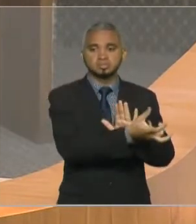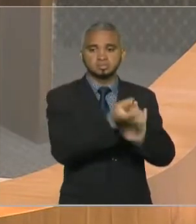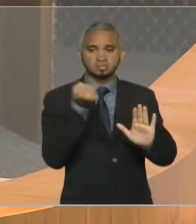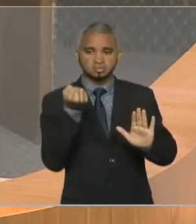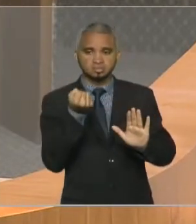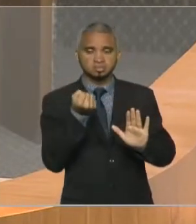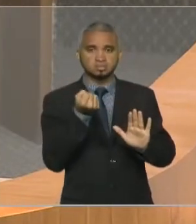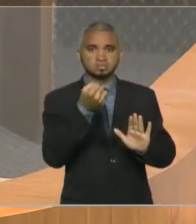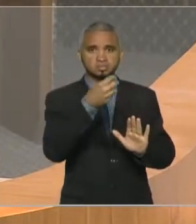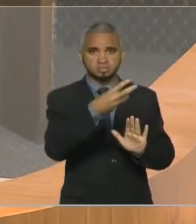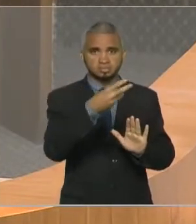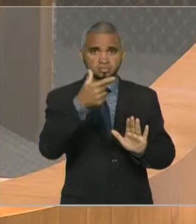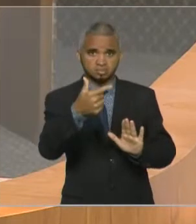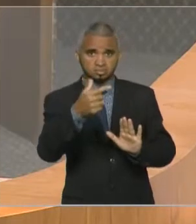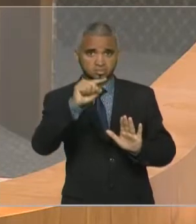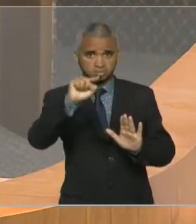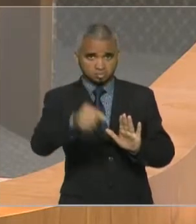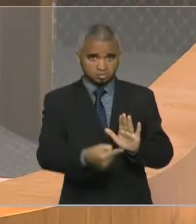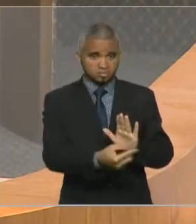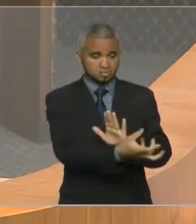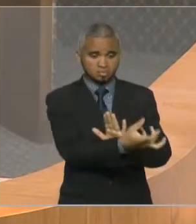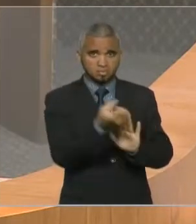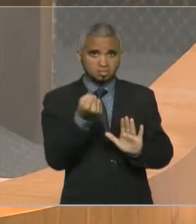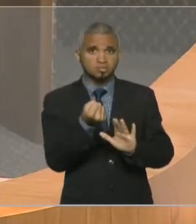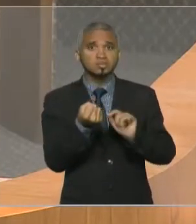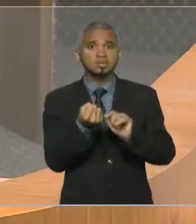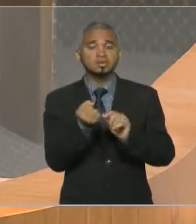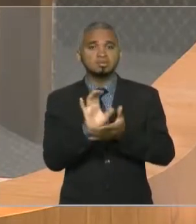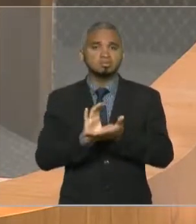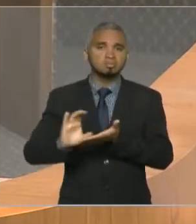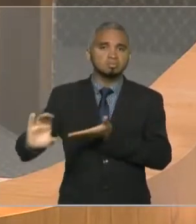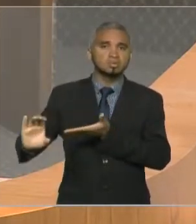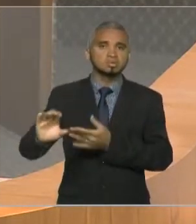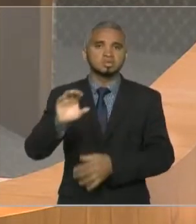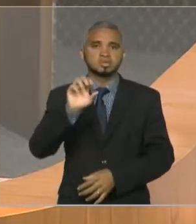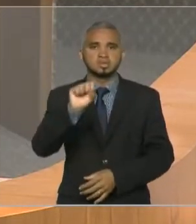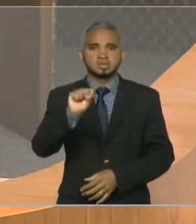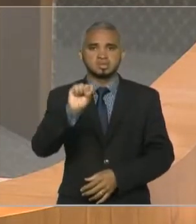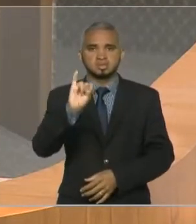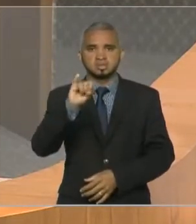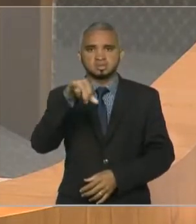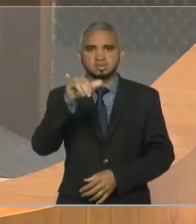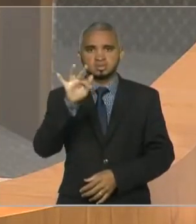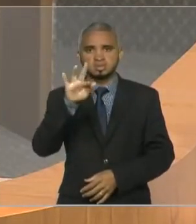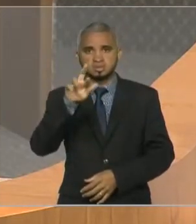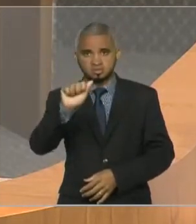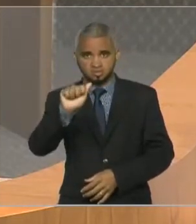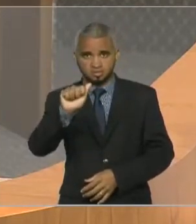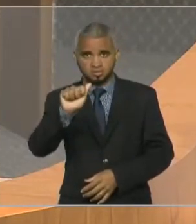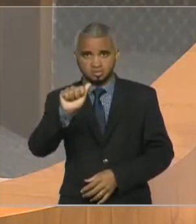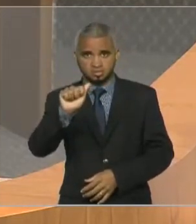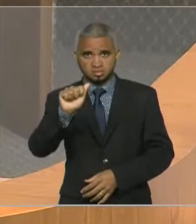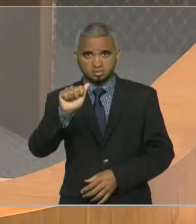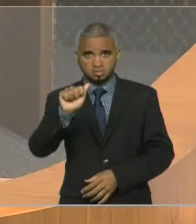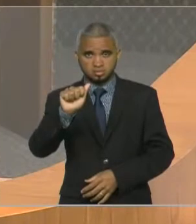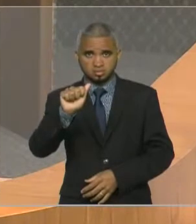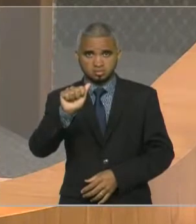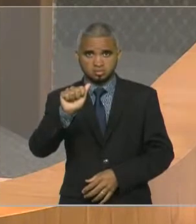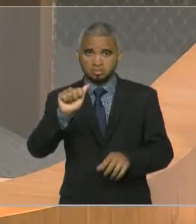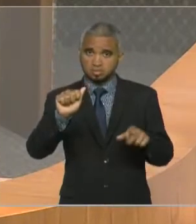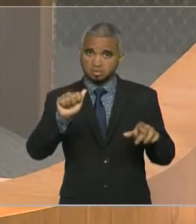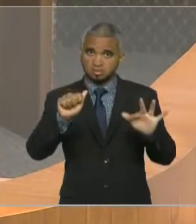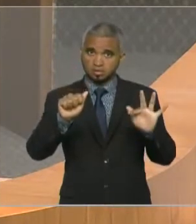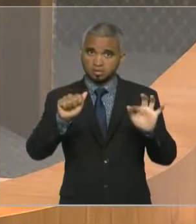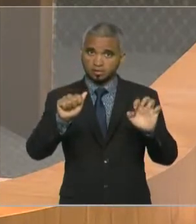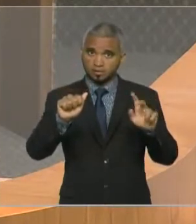para a Sinfra, Secretaria de Infraestrutura. E aqui não estou dizendo que são recursos financeiros que estavam na conta do FEPA,